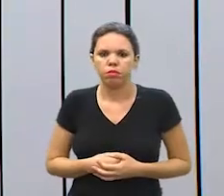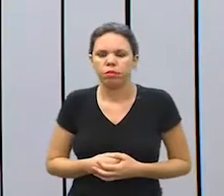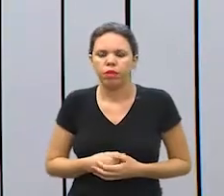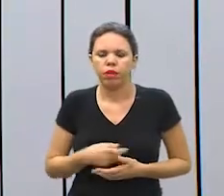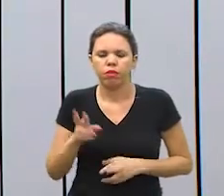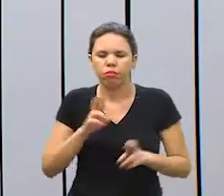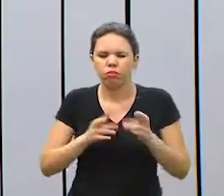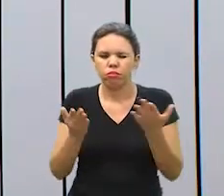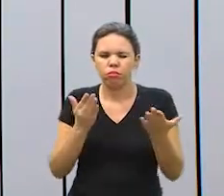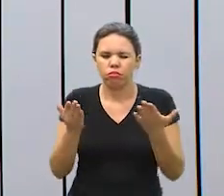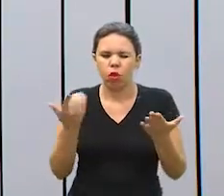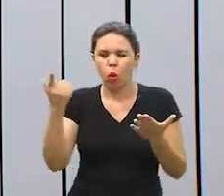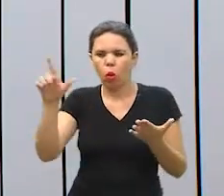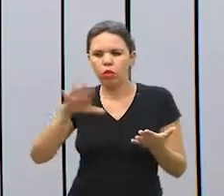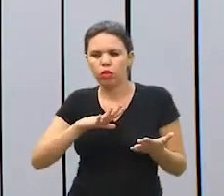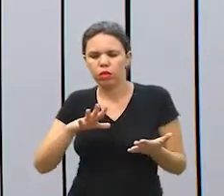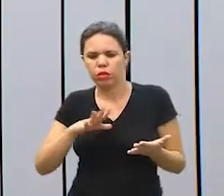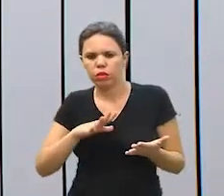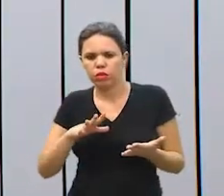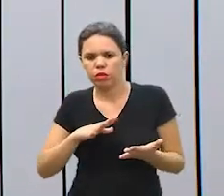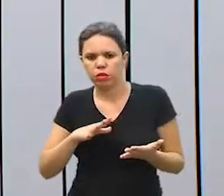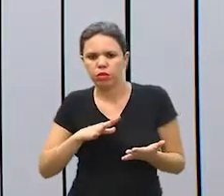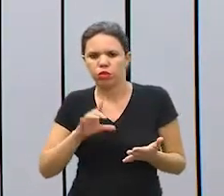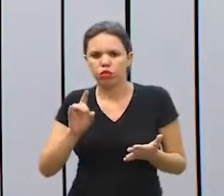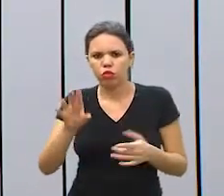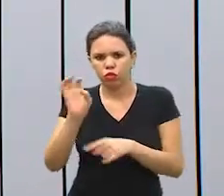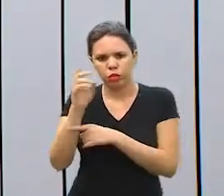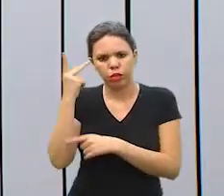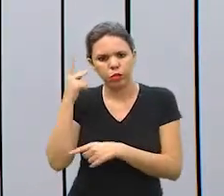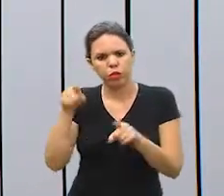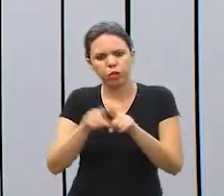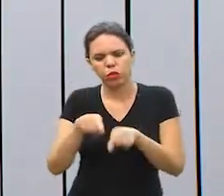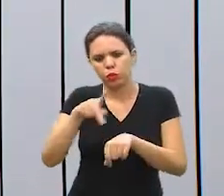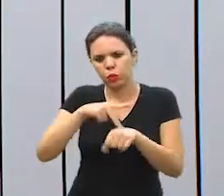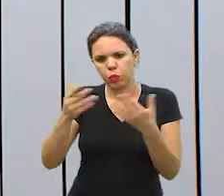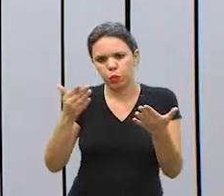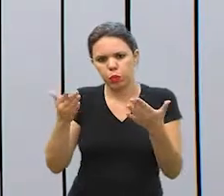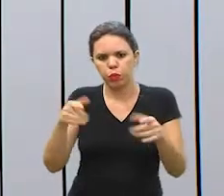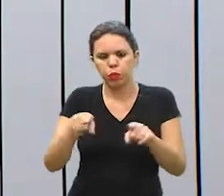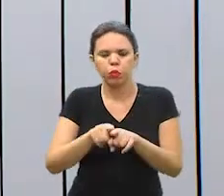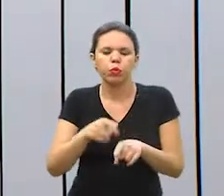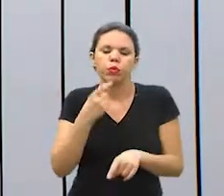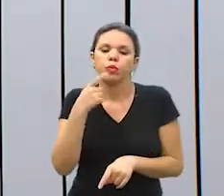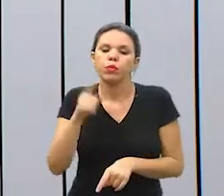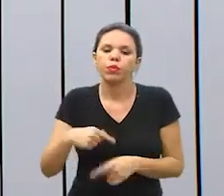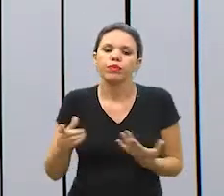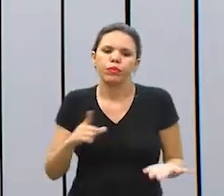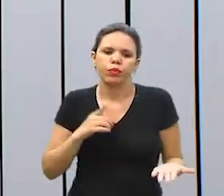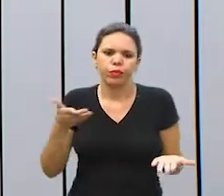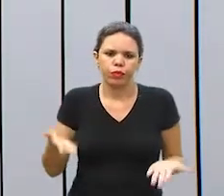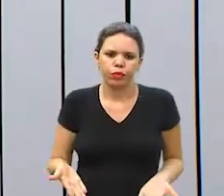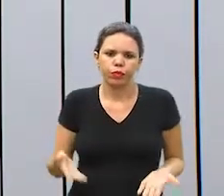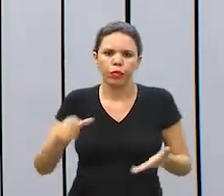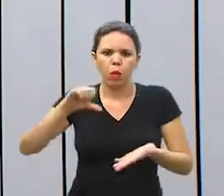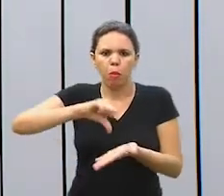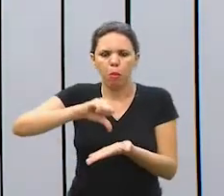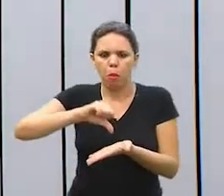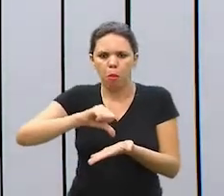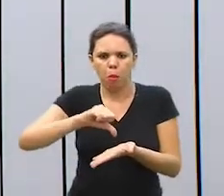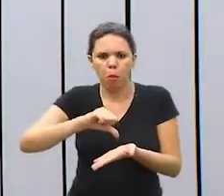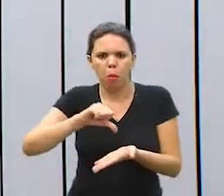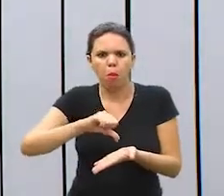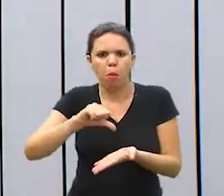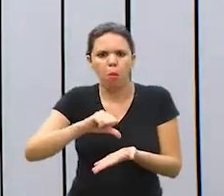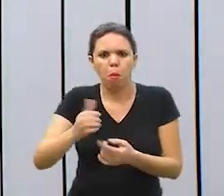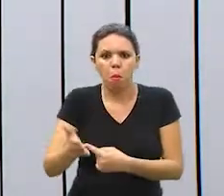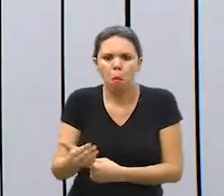você analisa as outras cidades, não só do estado de São Paulo, como do país. Nós temos aqui um polo